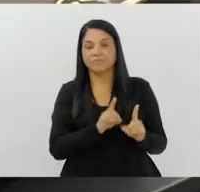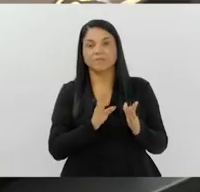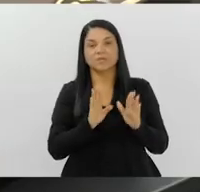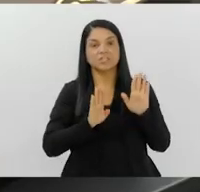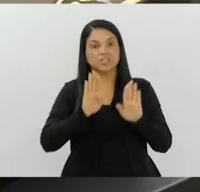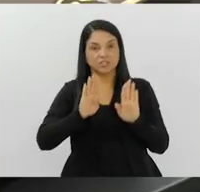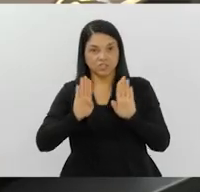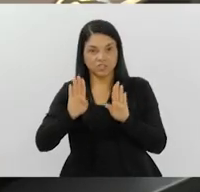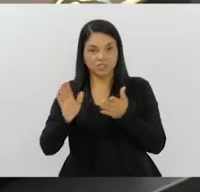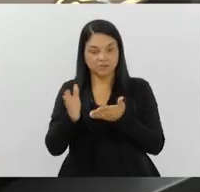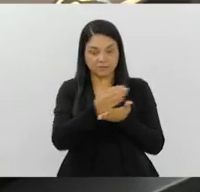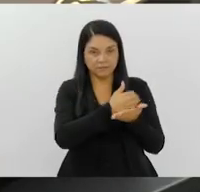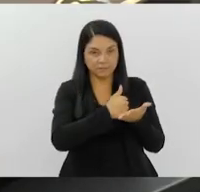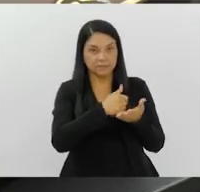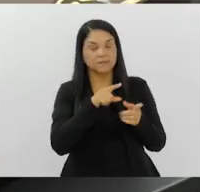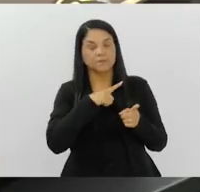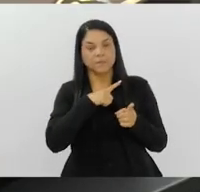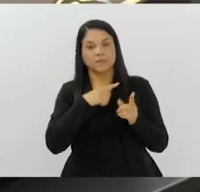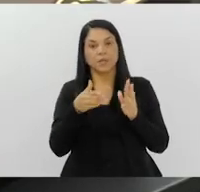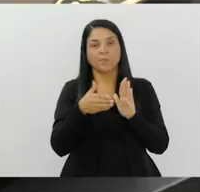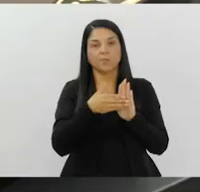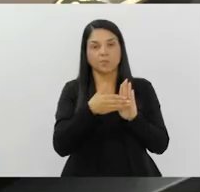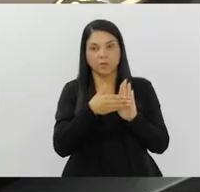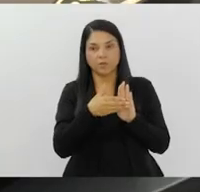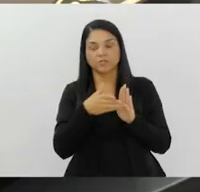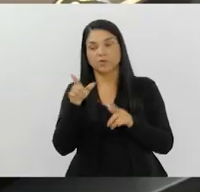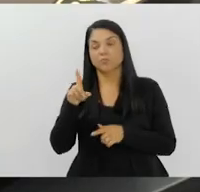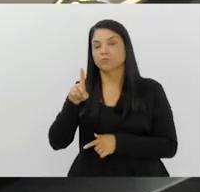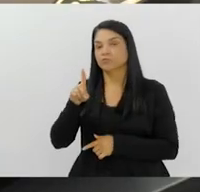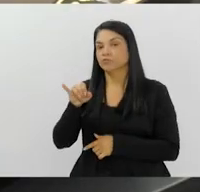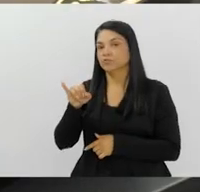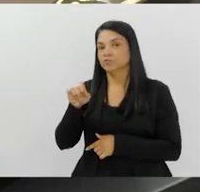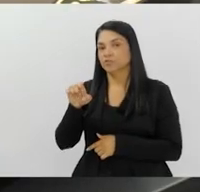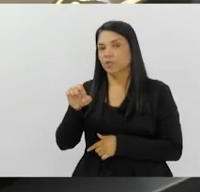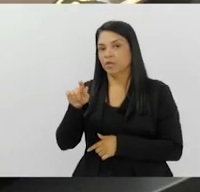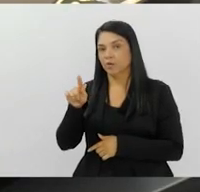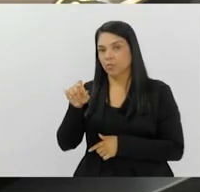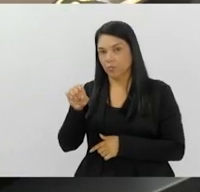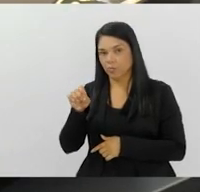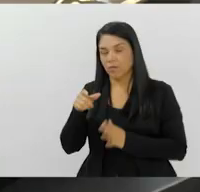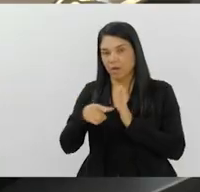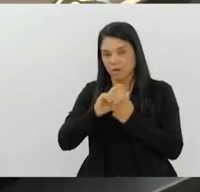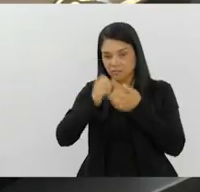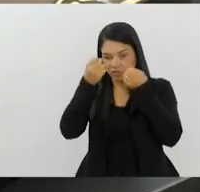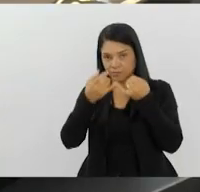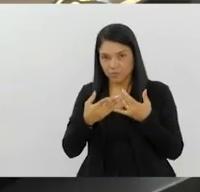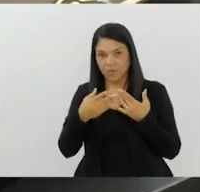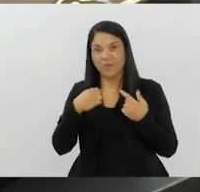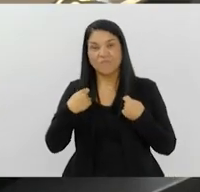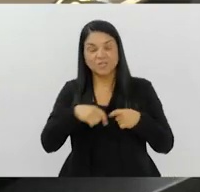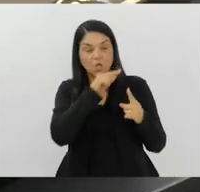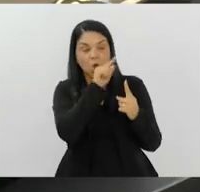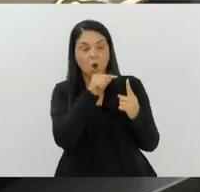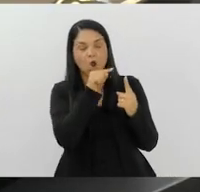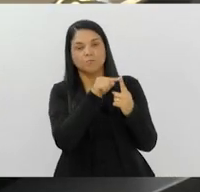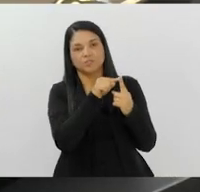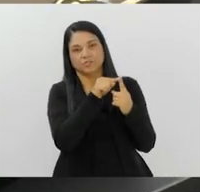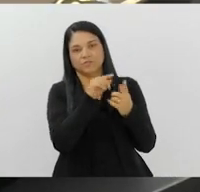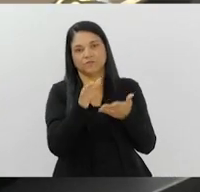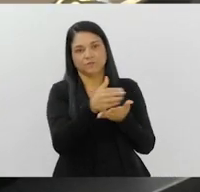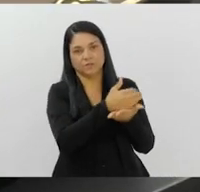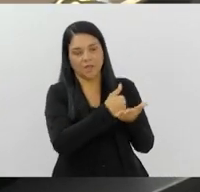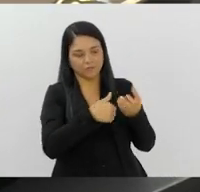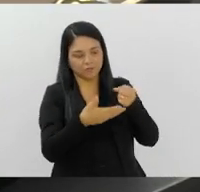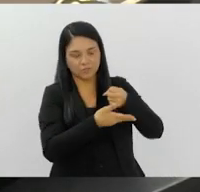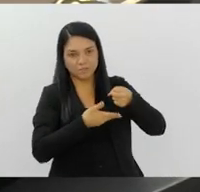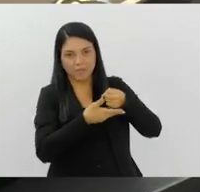ter uma finalidade como o seu Diego falou eh na a gente precisa que tenha uma finalidade esse dado E aí uma base